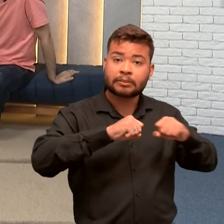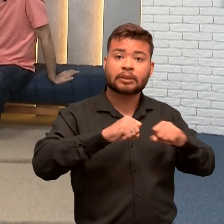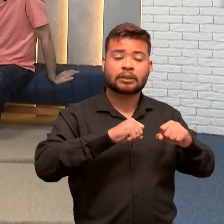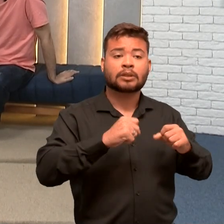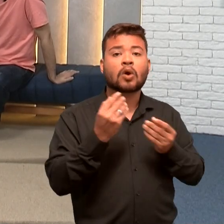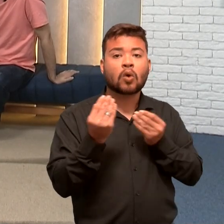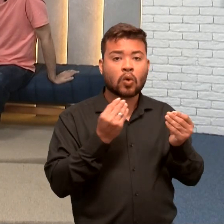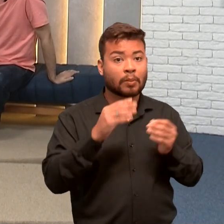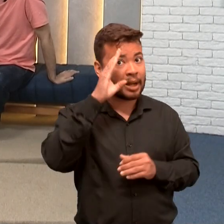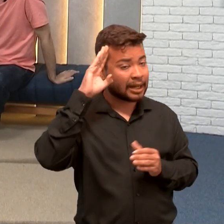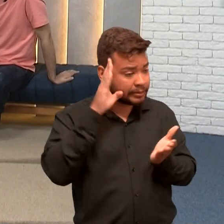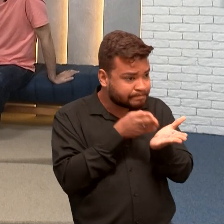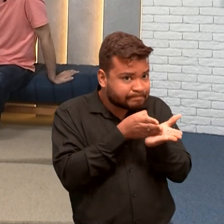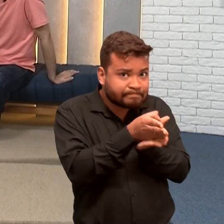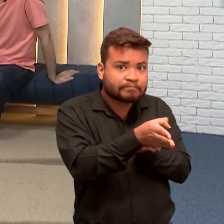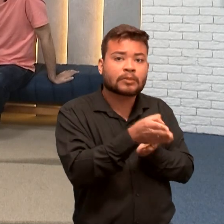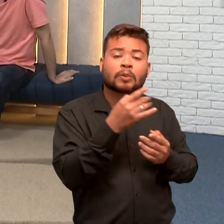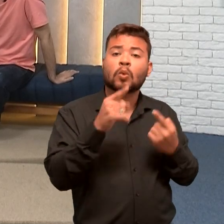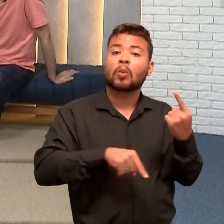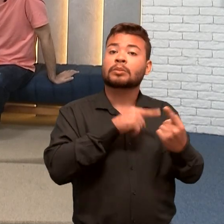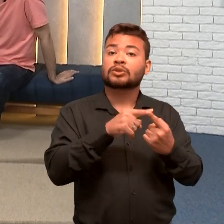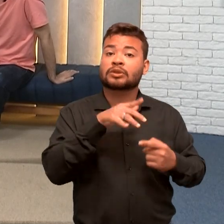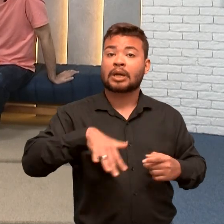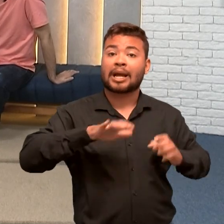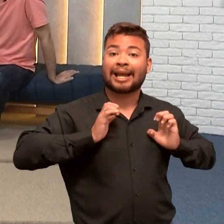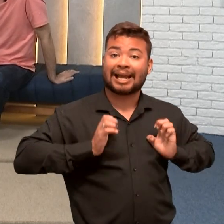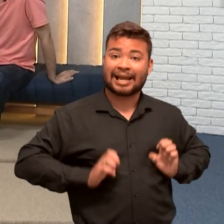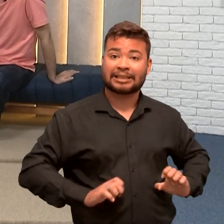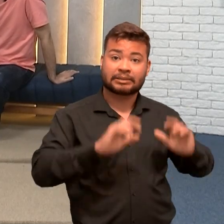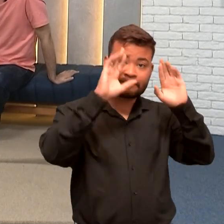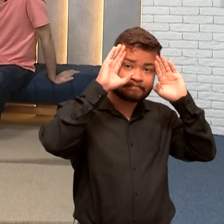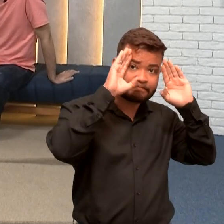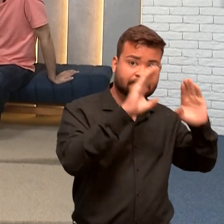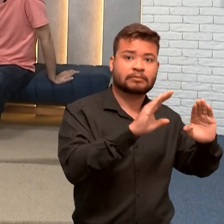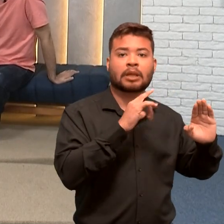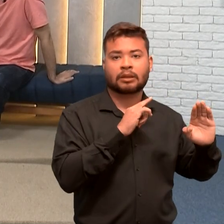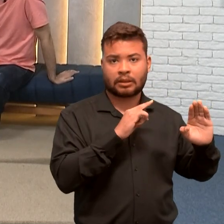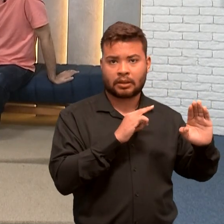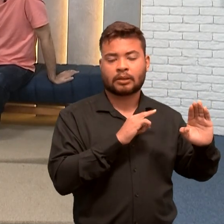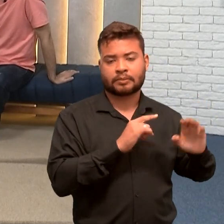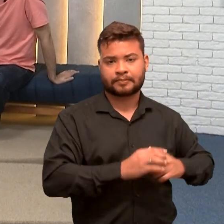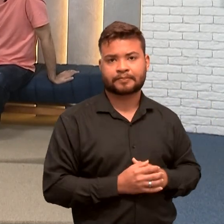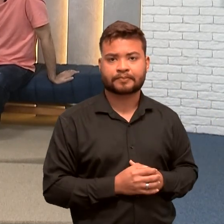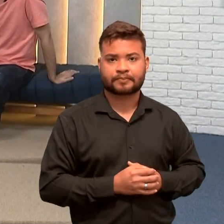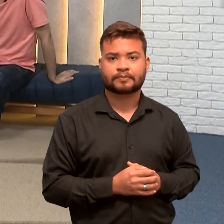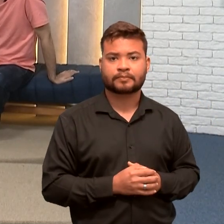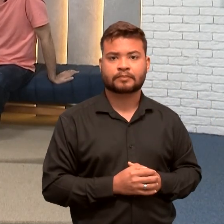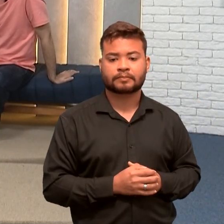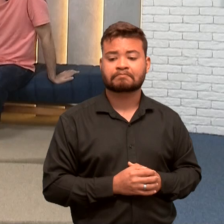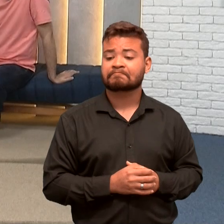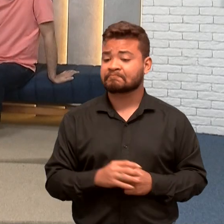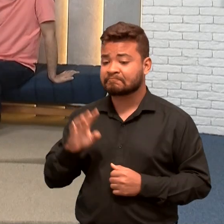integridade acadêmica para ter um ambiente mais ético e de respeito ali e honesto entre as pessoas envolvidas da universidade.